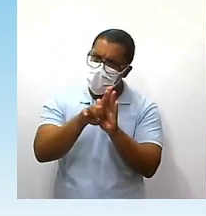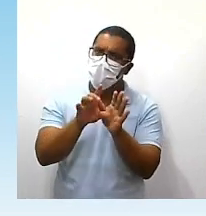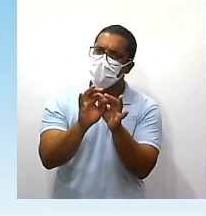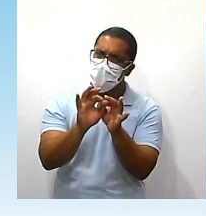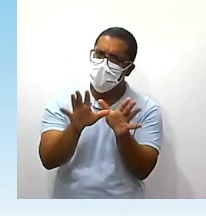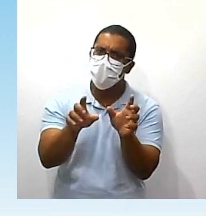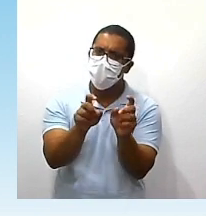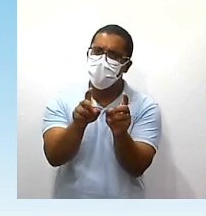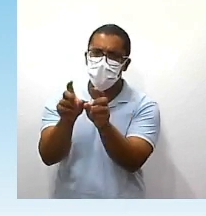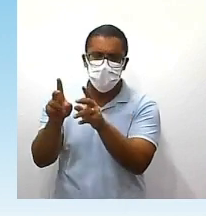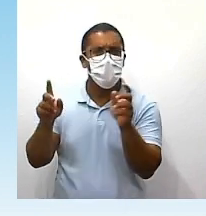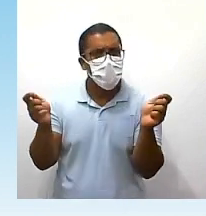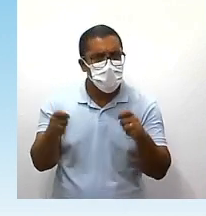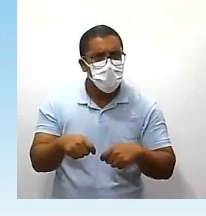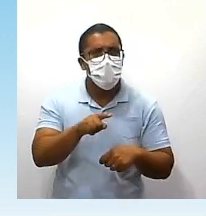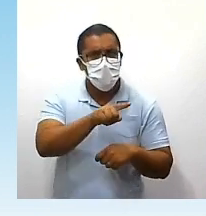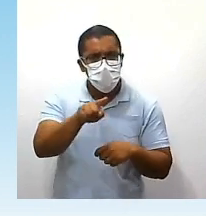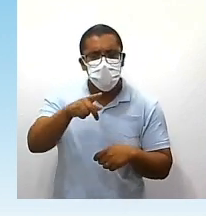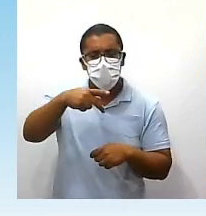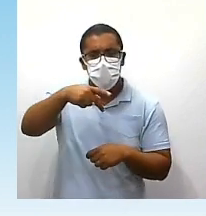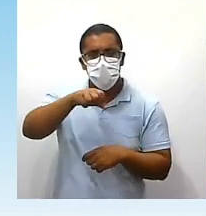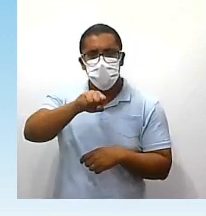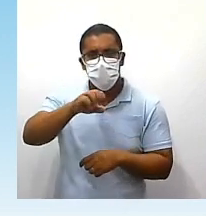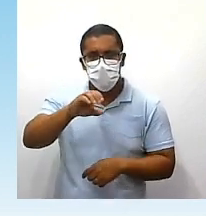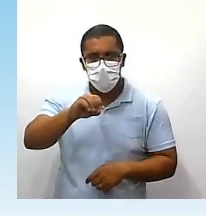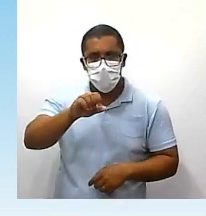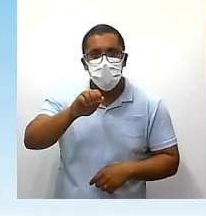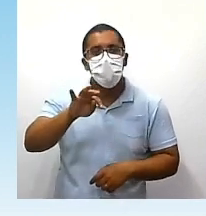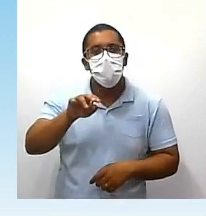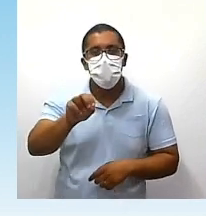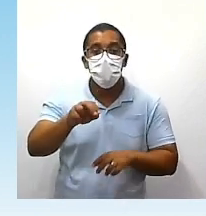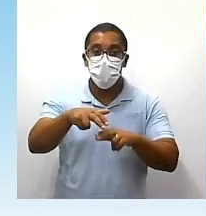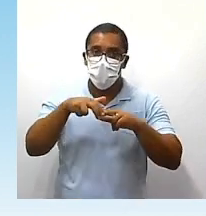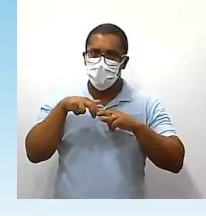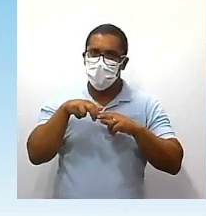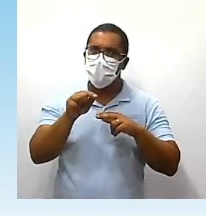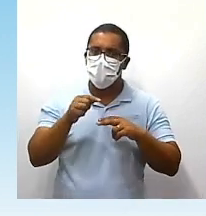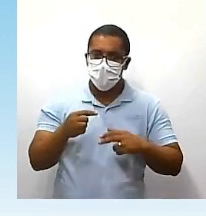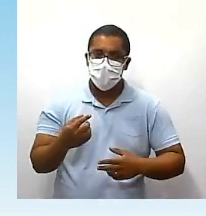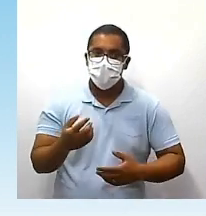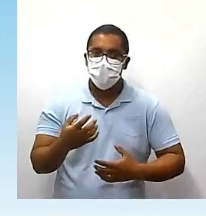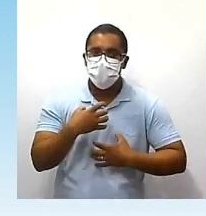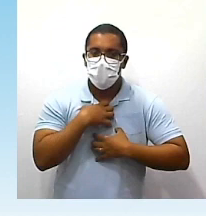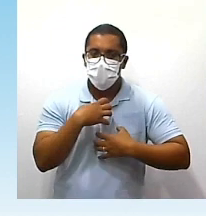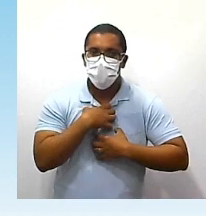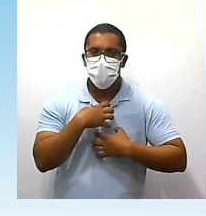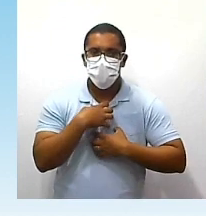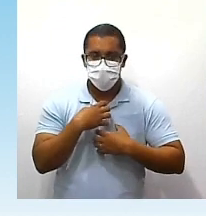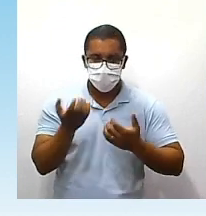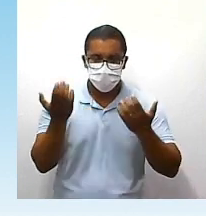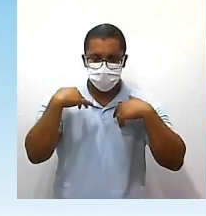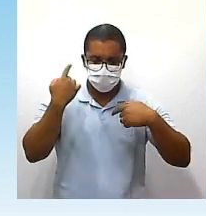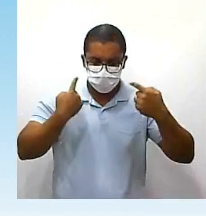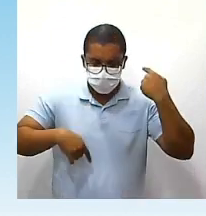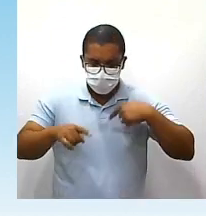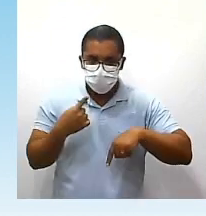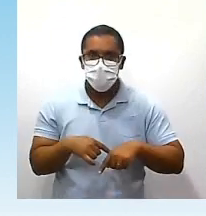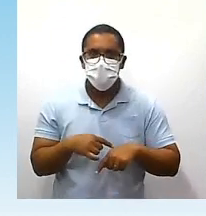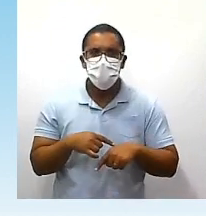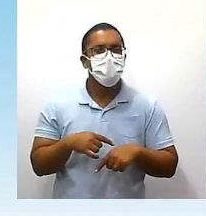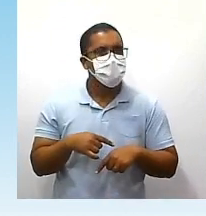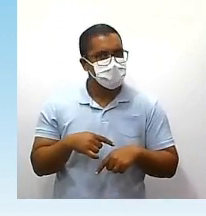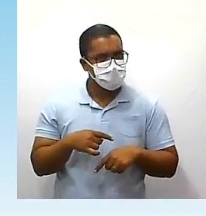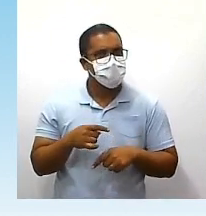são classificadas como psicoativos por conta do efeito que vai causar no organismo.